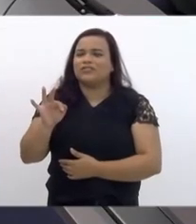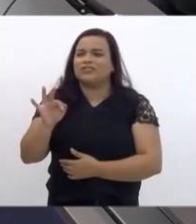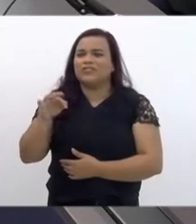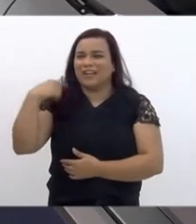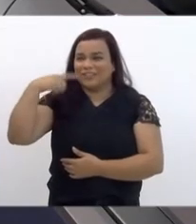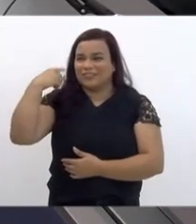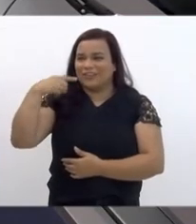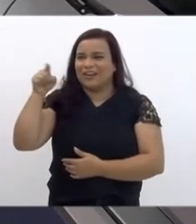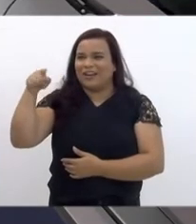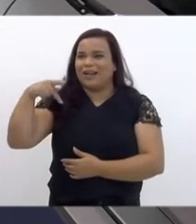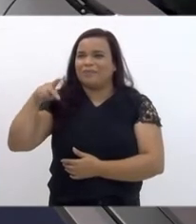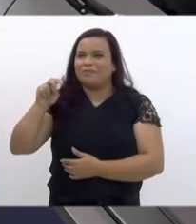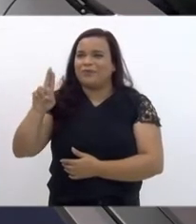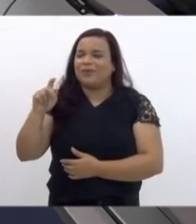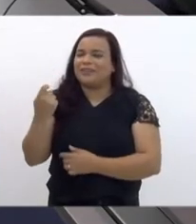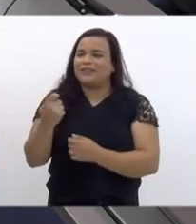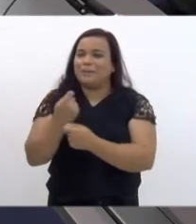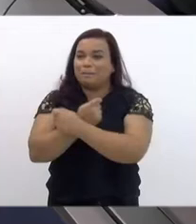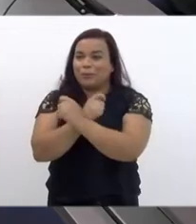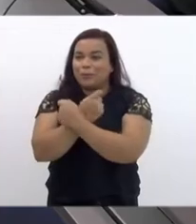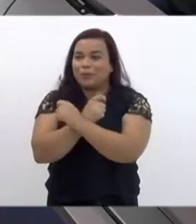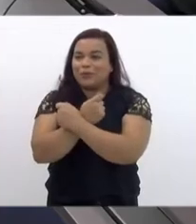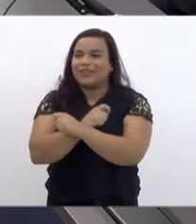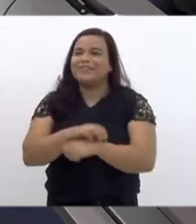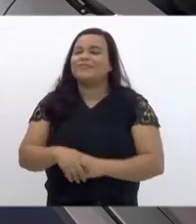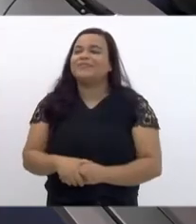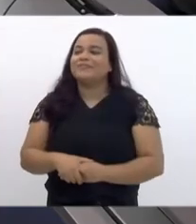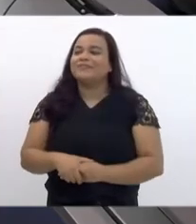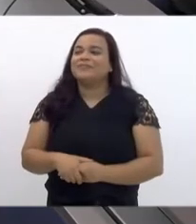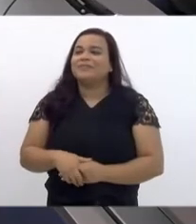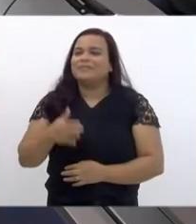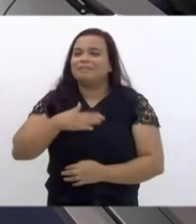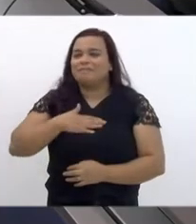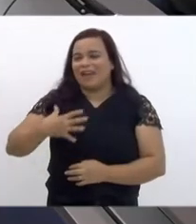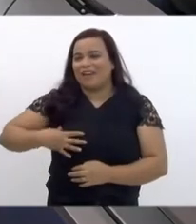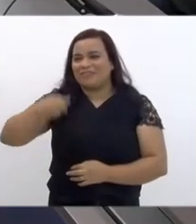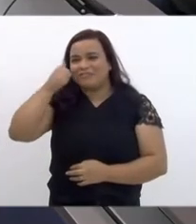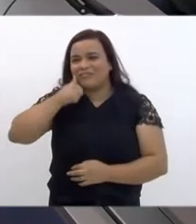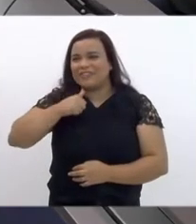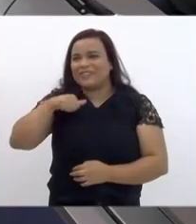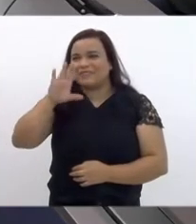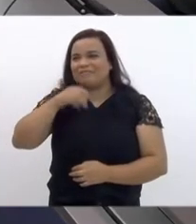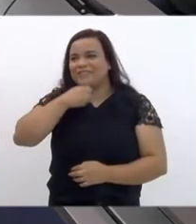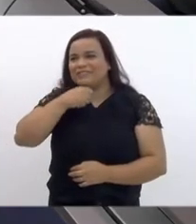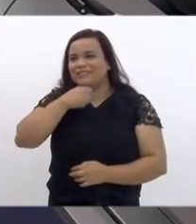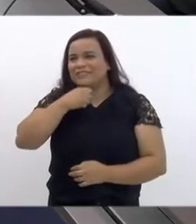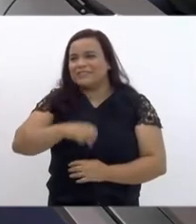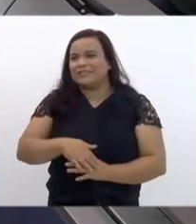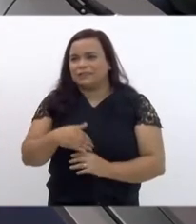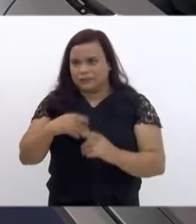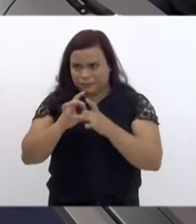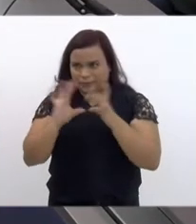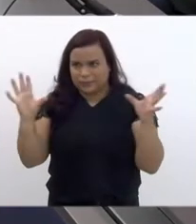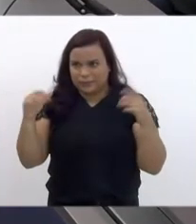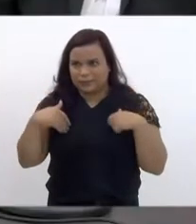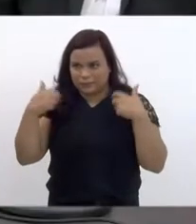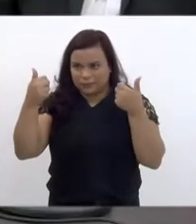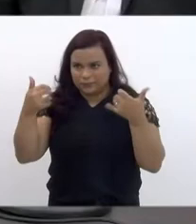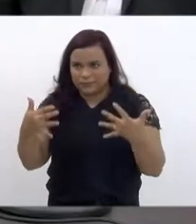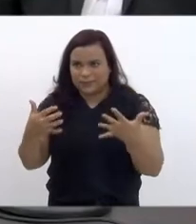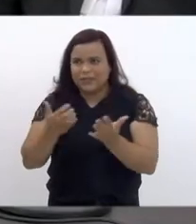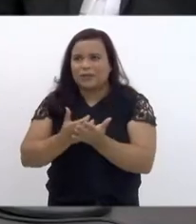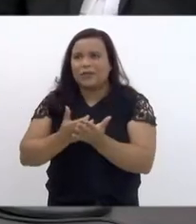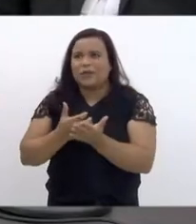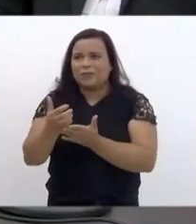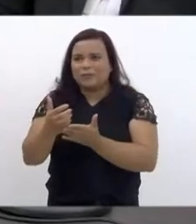Olha. Paola, minha filha mais velha. Paola, filha mais velha, deputado Chico Machado. Me permite só um parênteses? Começou a faculdade de Direito na